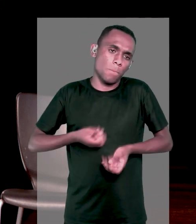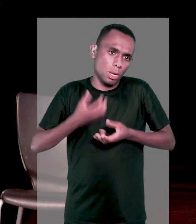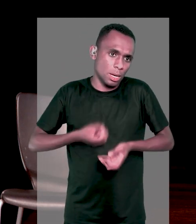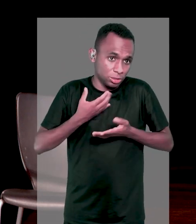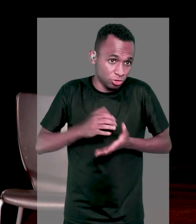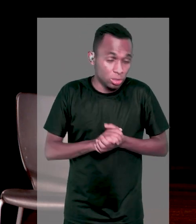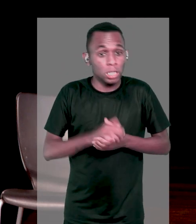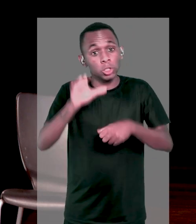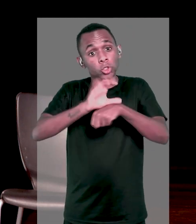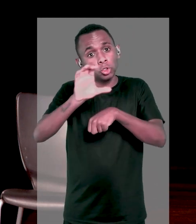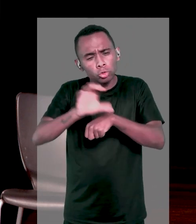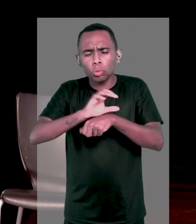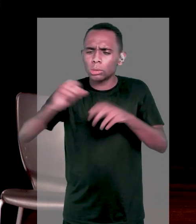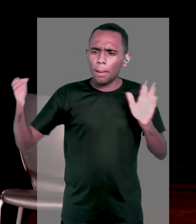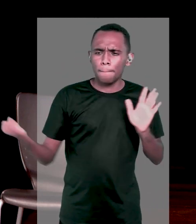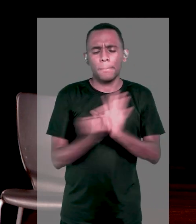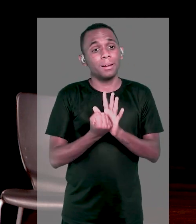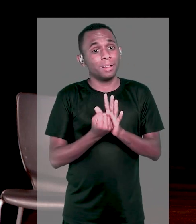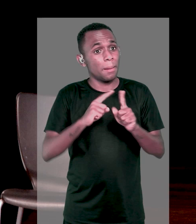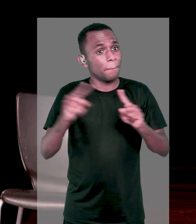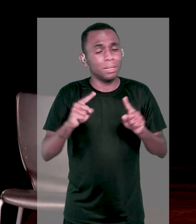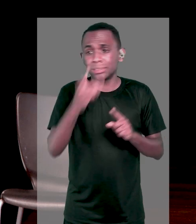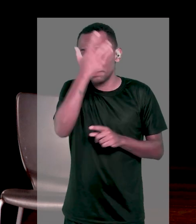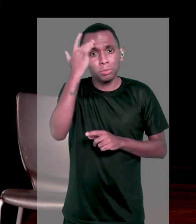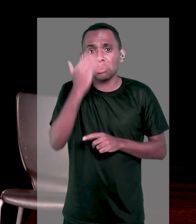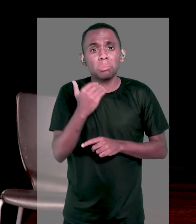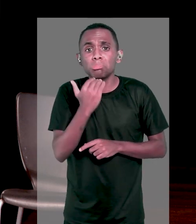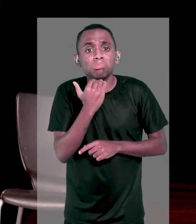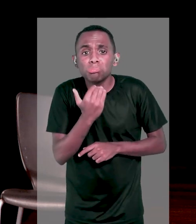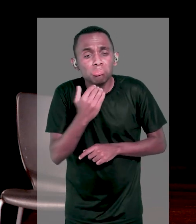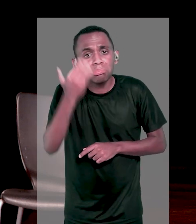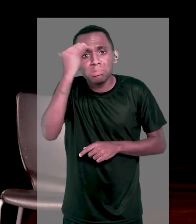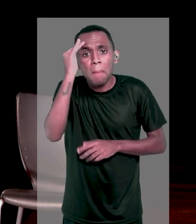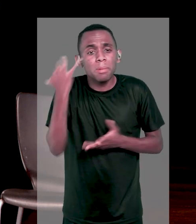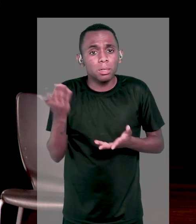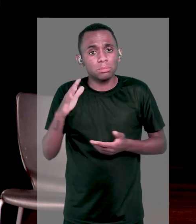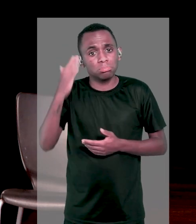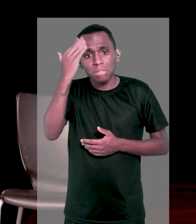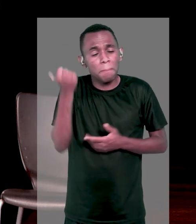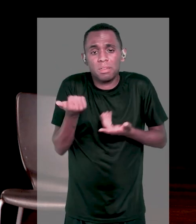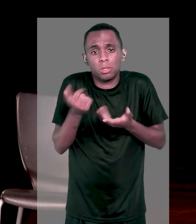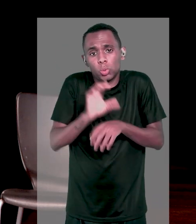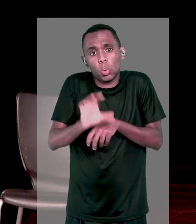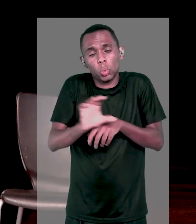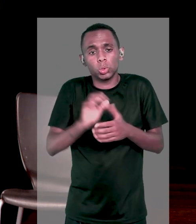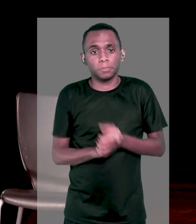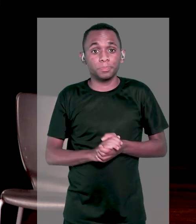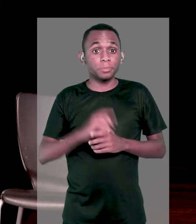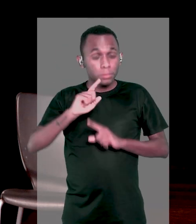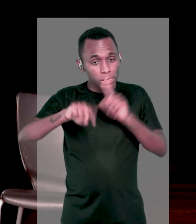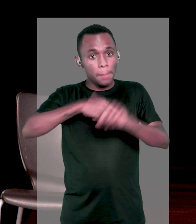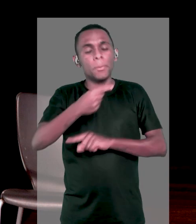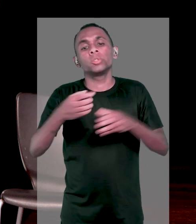curso de oito anos sobre a poética ou poética como ele